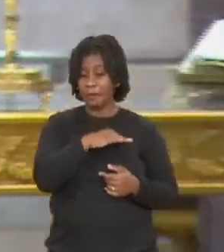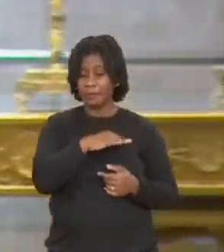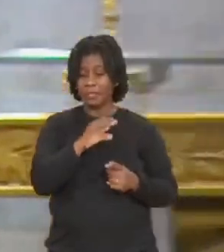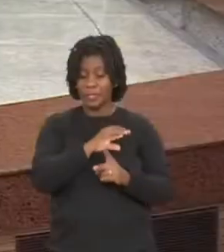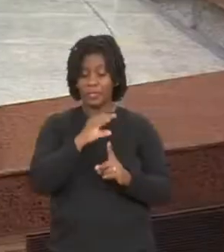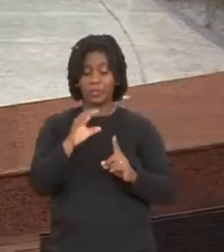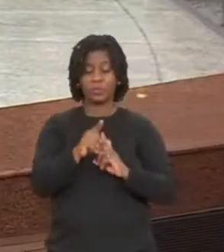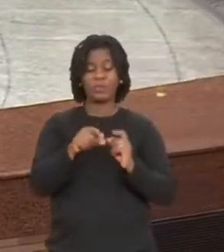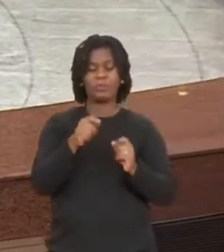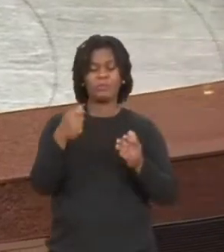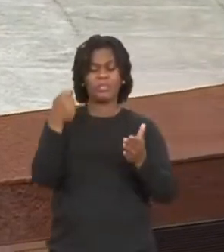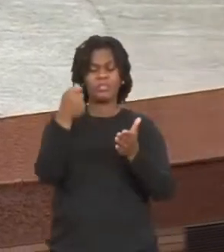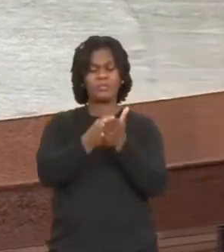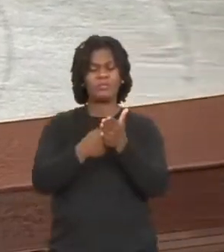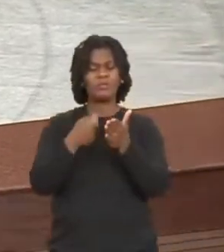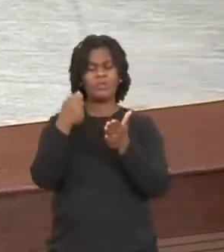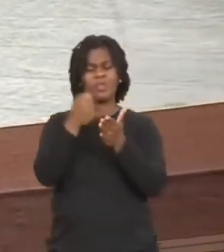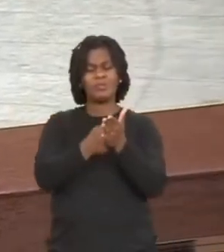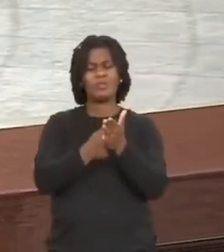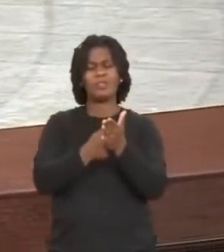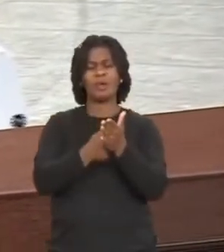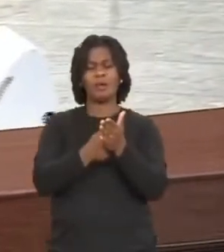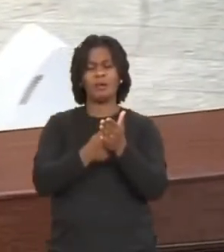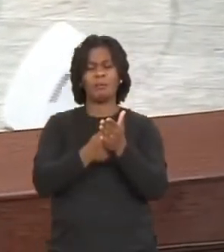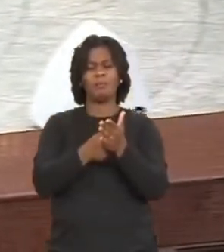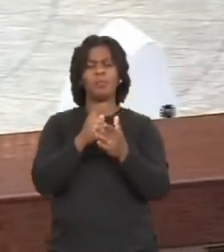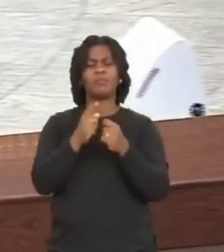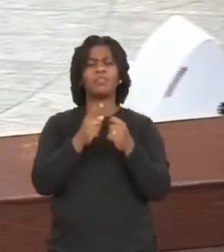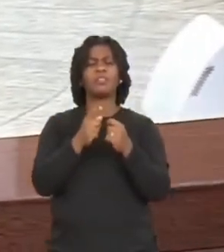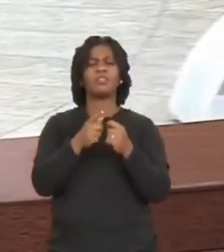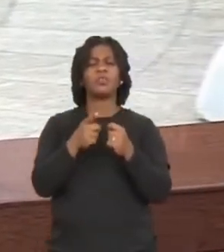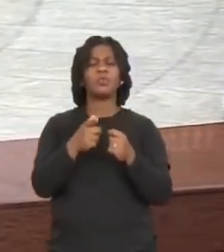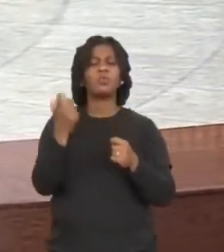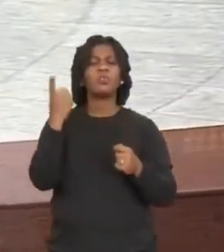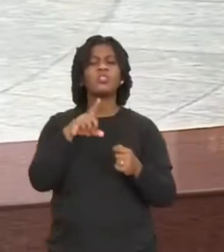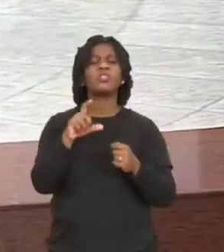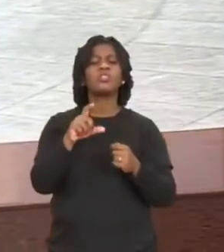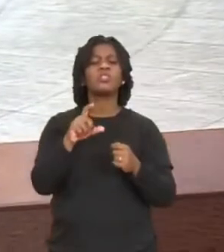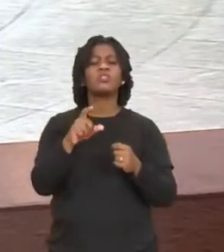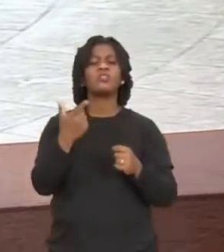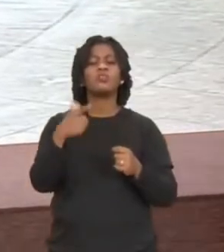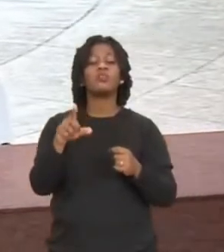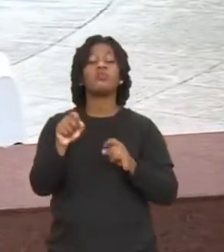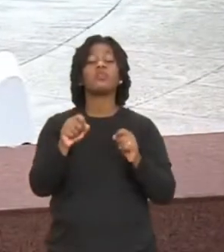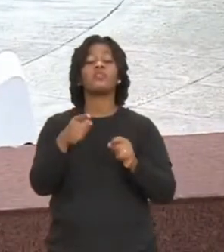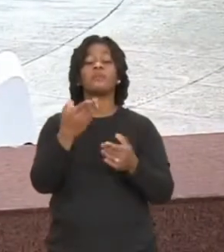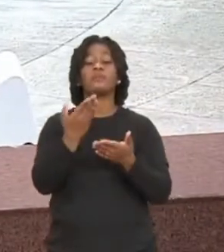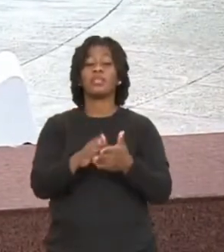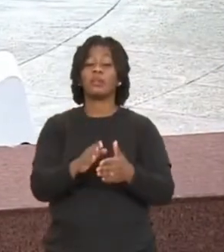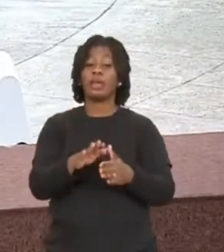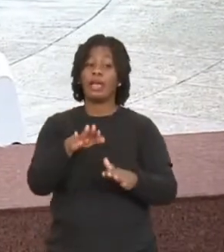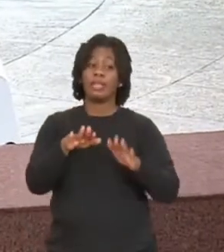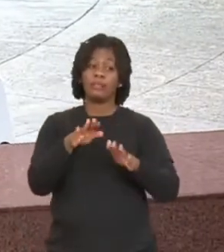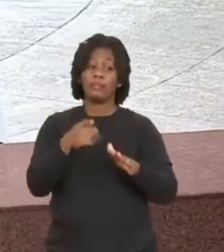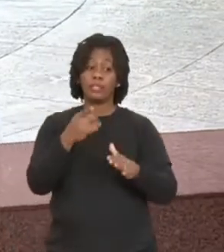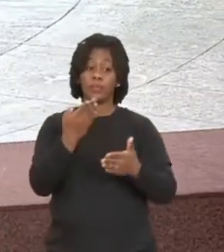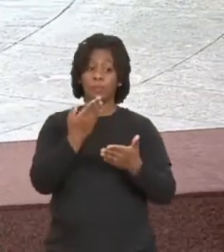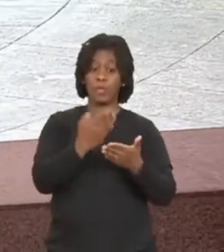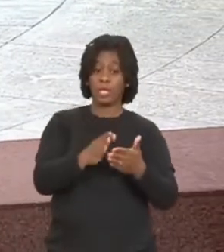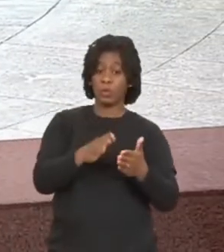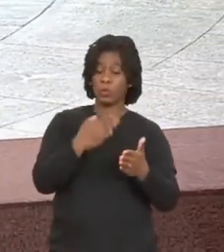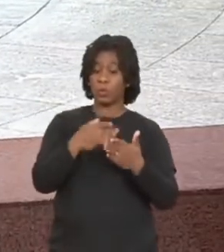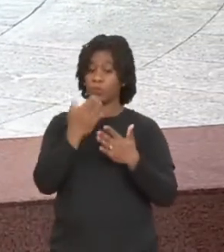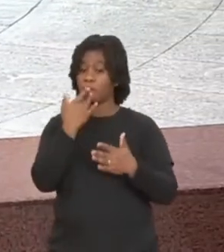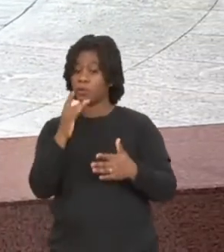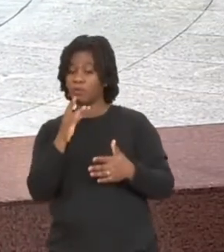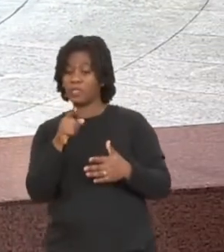você lutar, para você recuperar o que você perdeu. Talvez você não perdeu todo o temor,